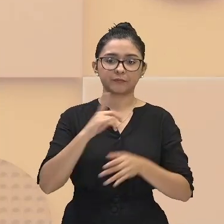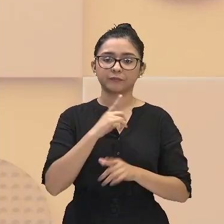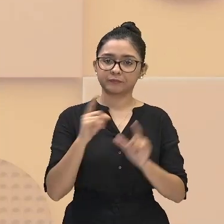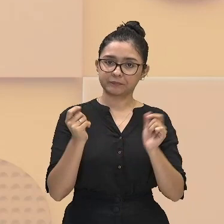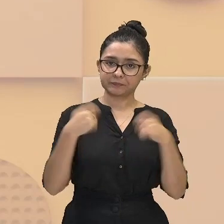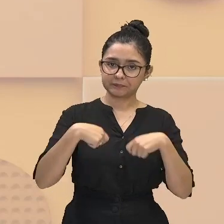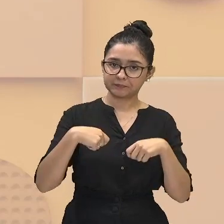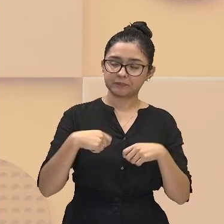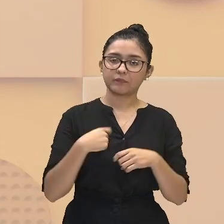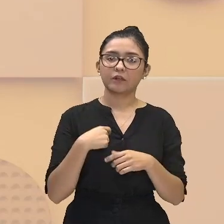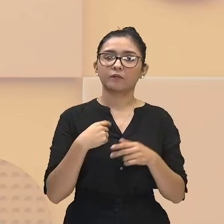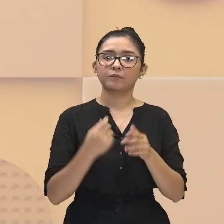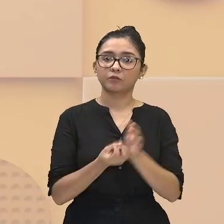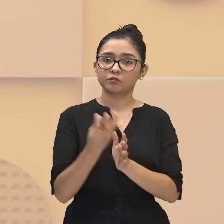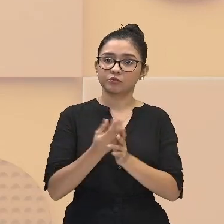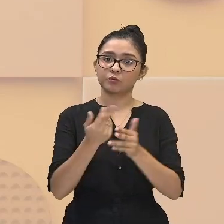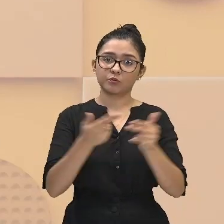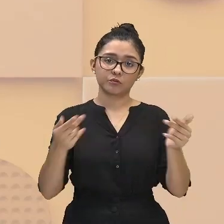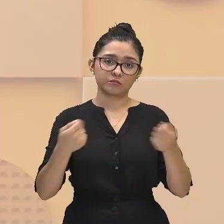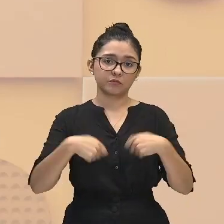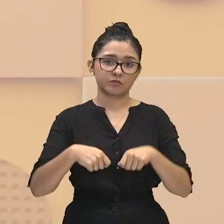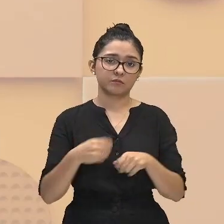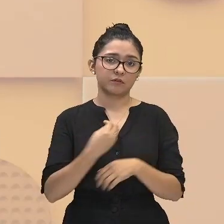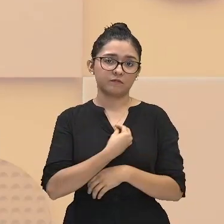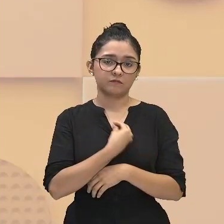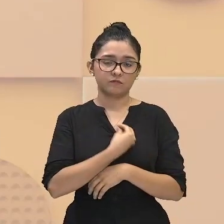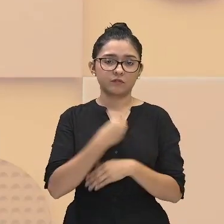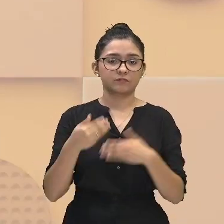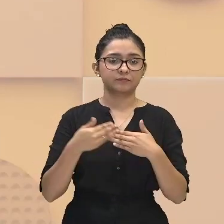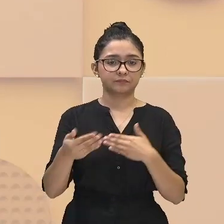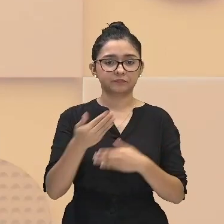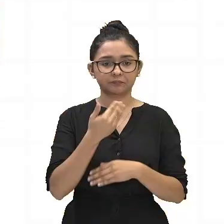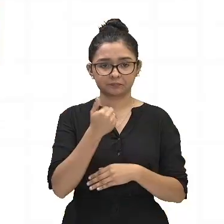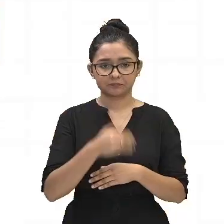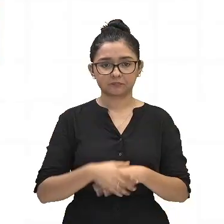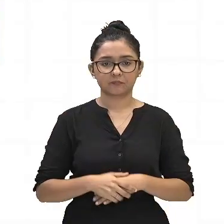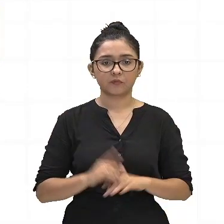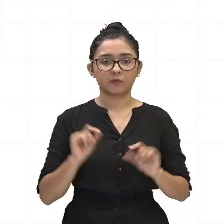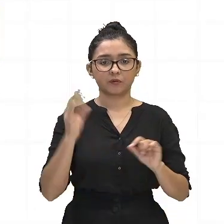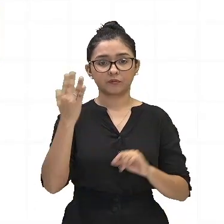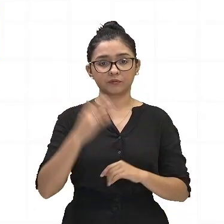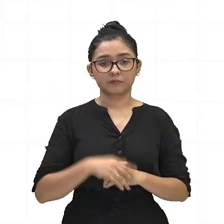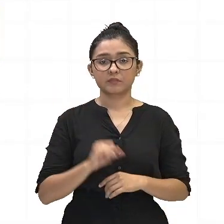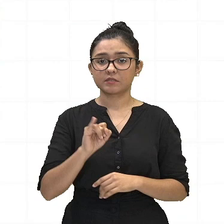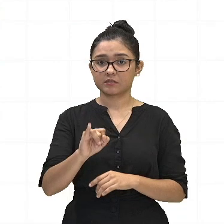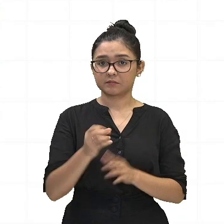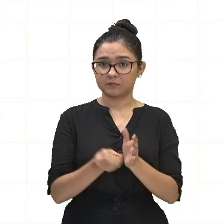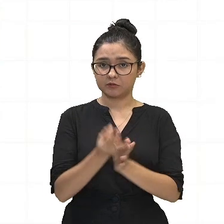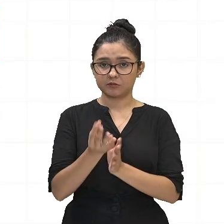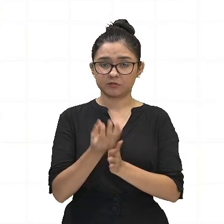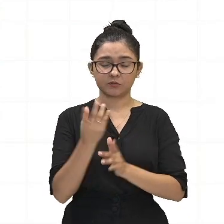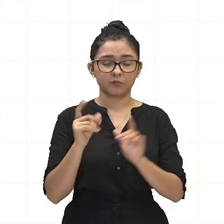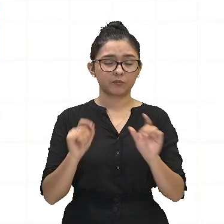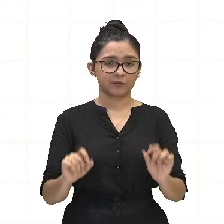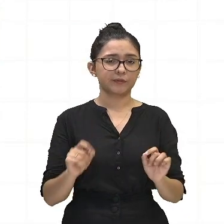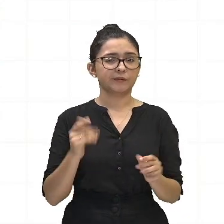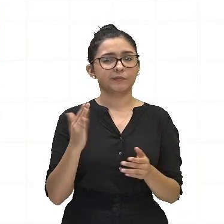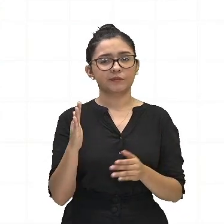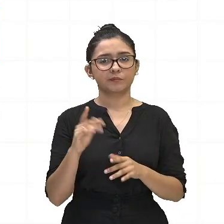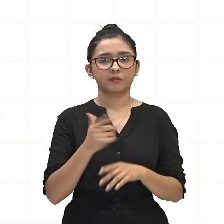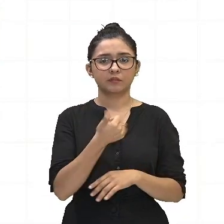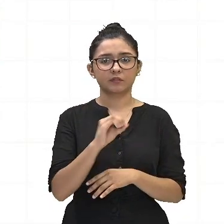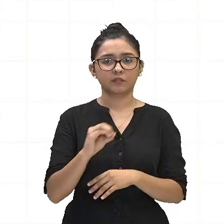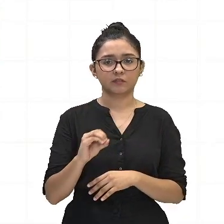o necessário para sobreviver. Vamos dar um exemplo aqui para a gente entender o que acontecia. Se eles produziam ali cerca de